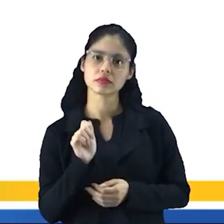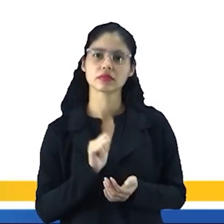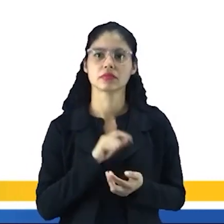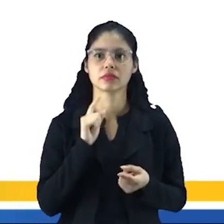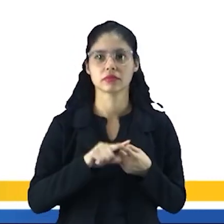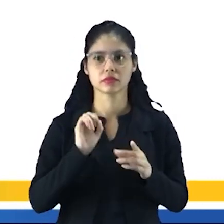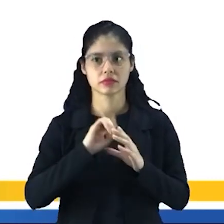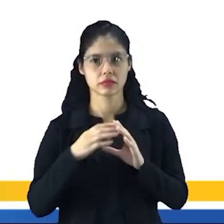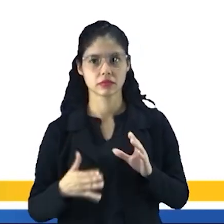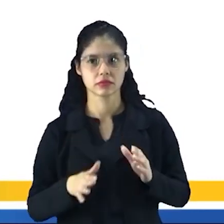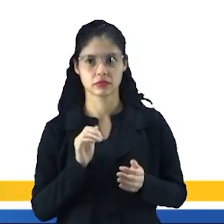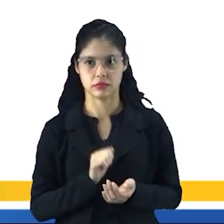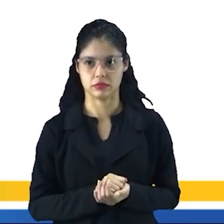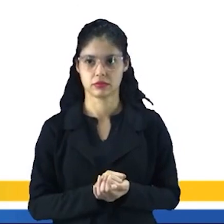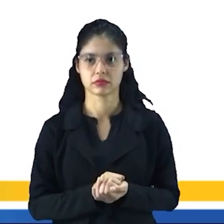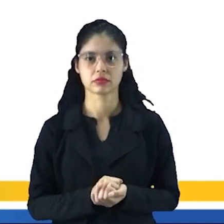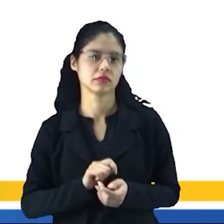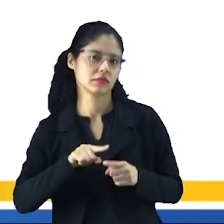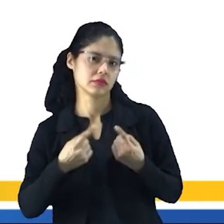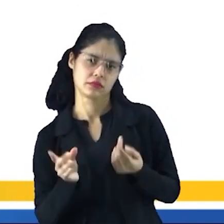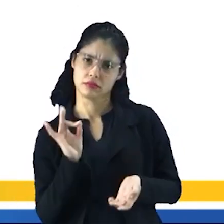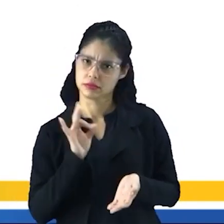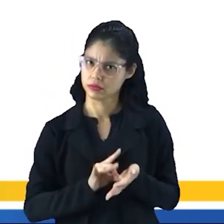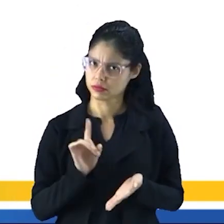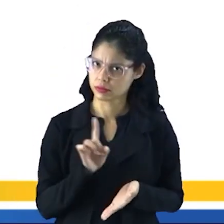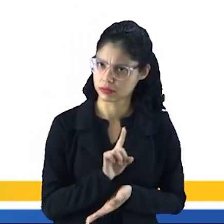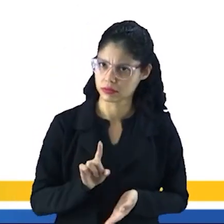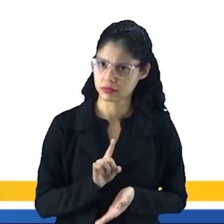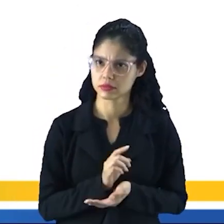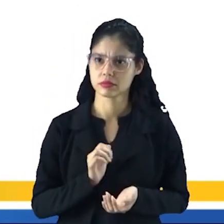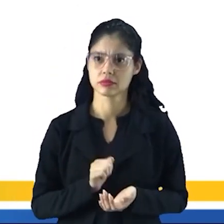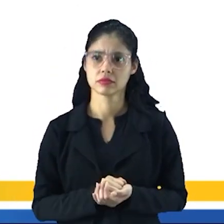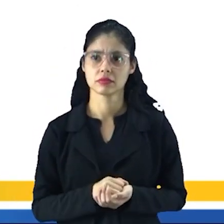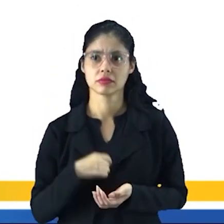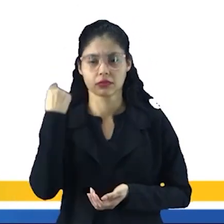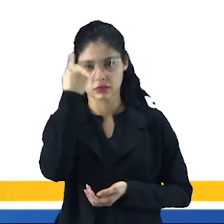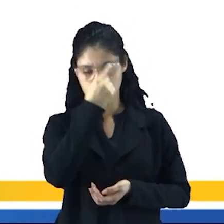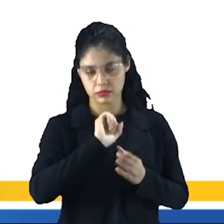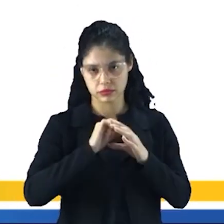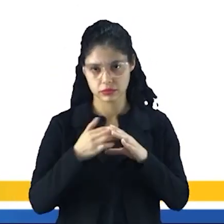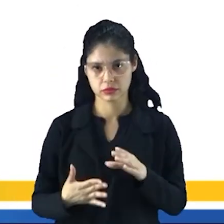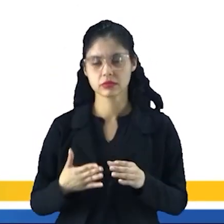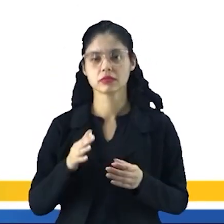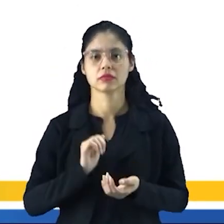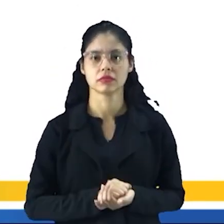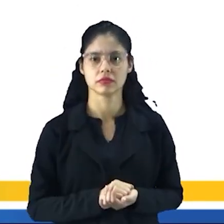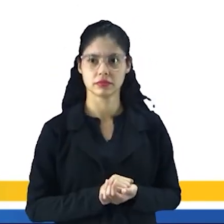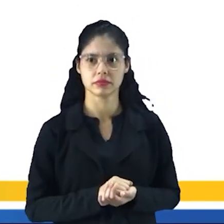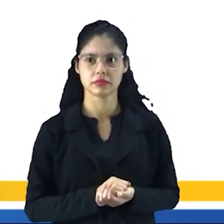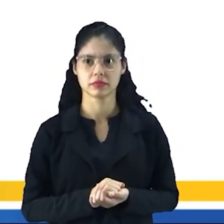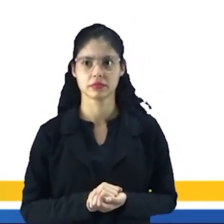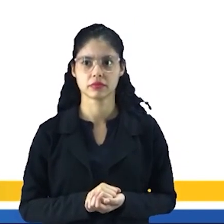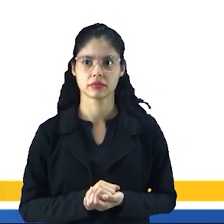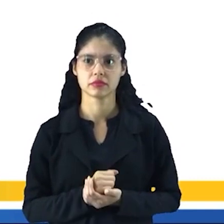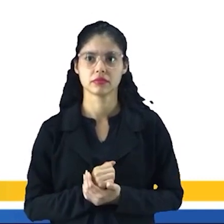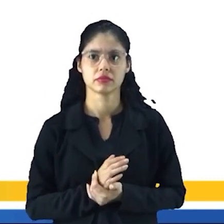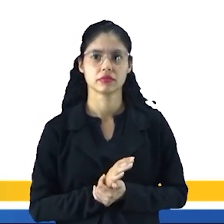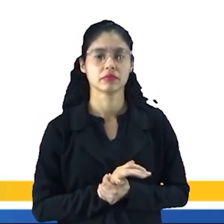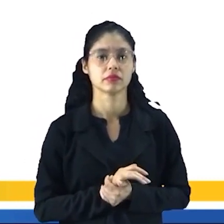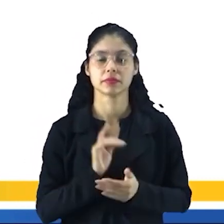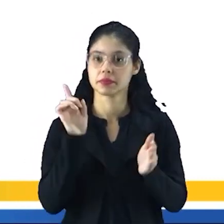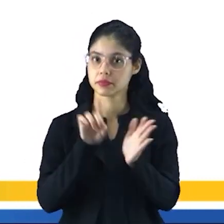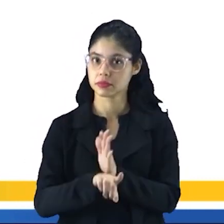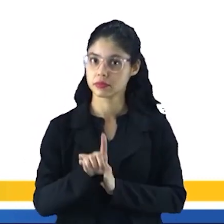justamente pelas características. É um palco, mas não é um palco real, é um palco com características do rosto da atriz. E